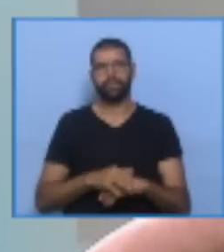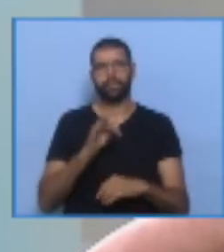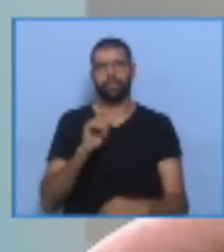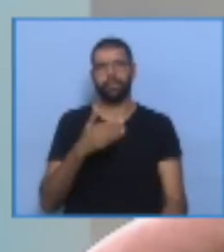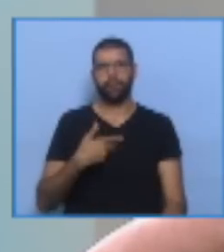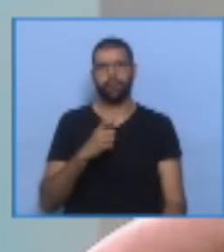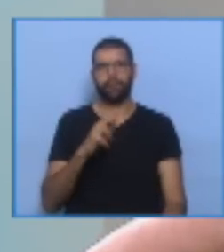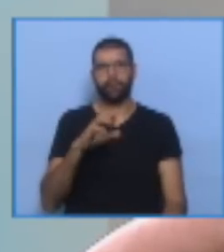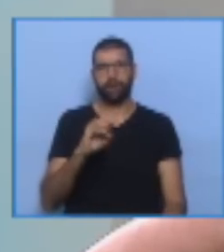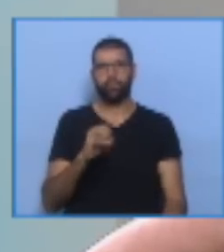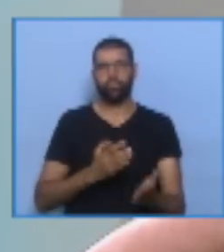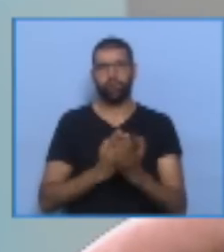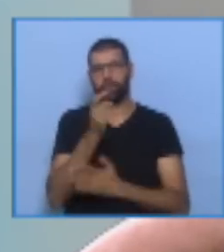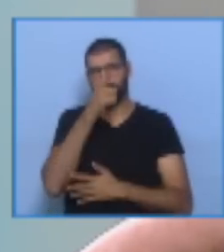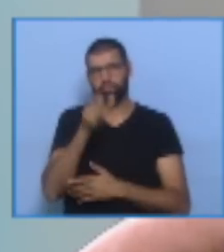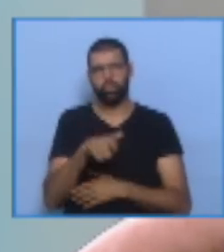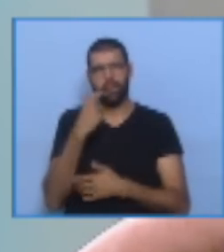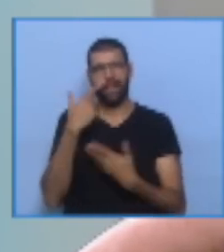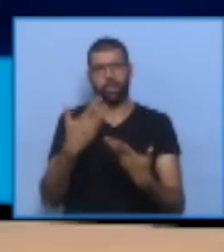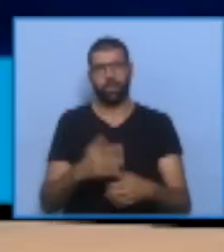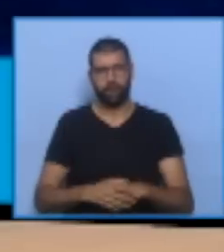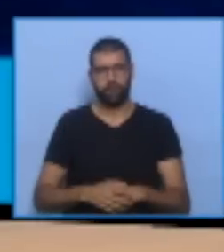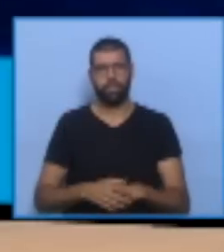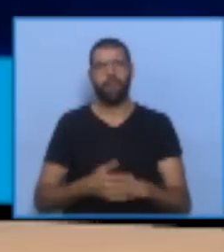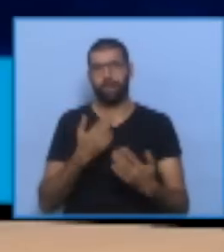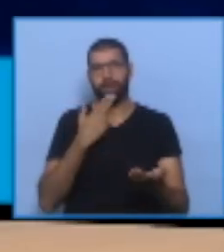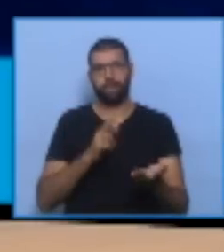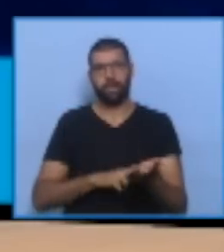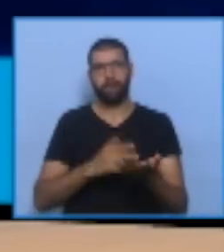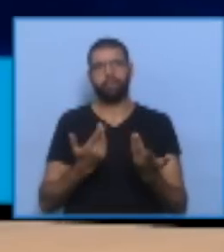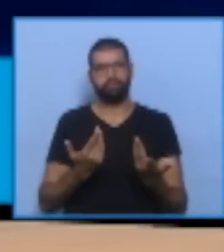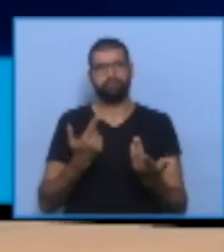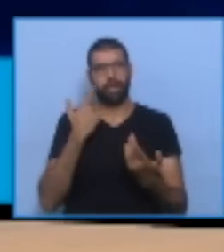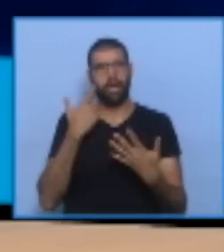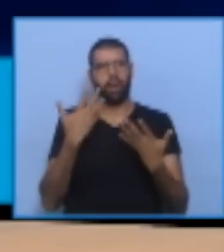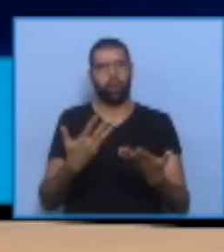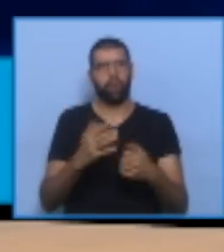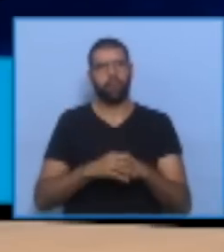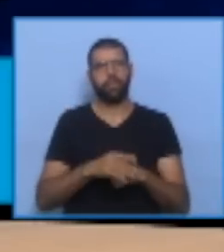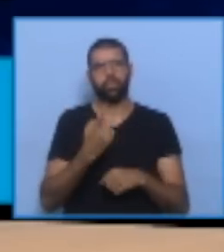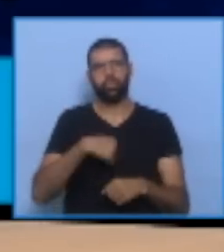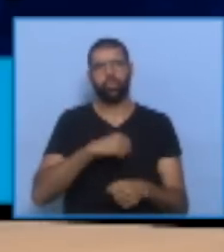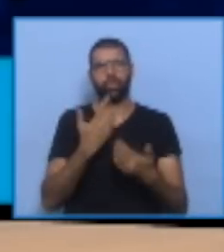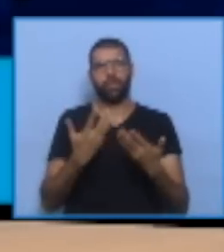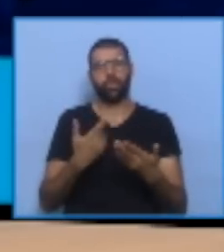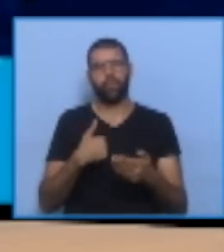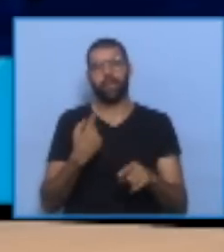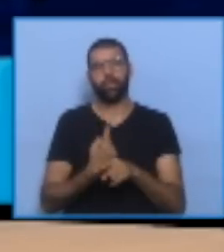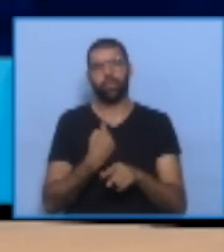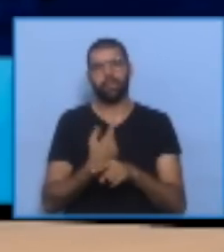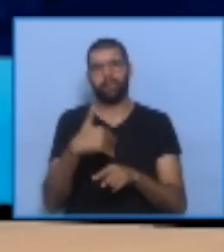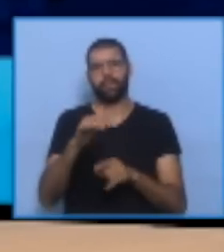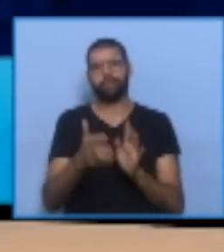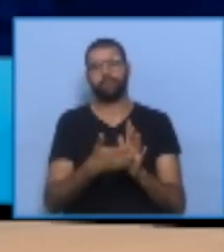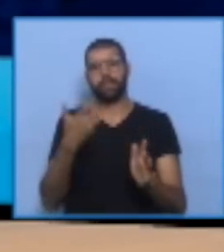uma figura muito atual. Exatamente. É tão atual que nós neste momento estamos, e é um dos pontos que vai ser